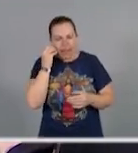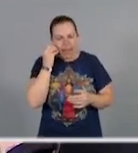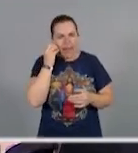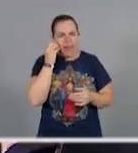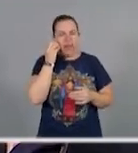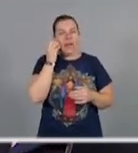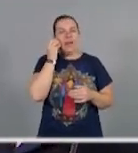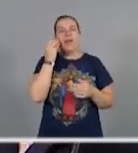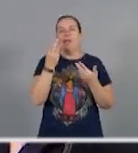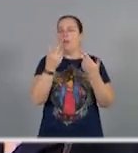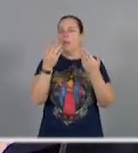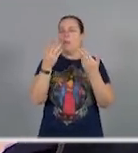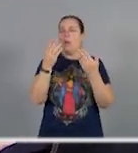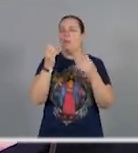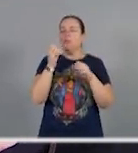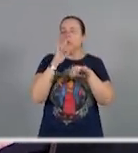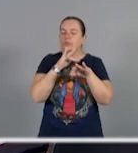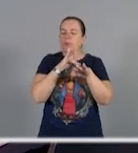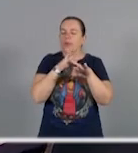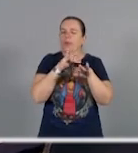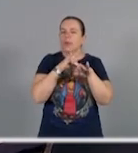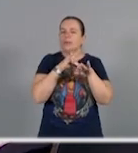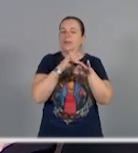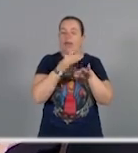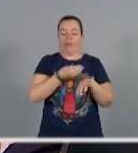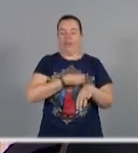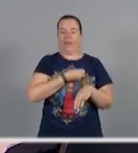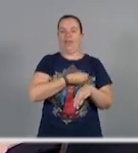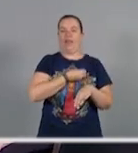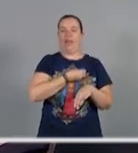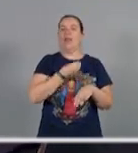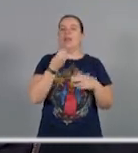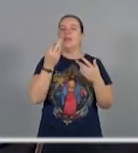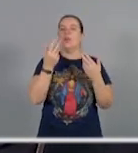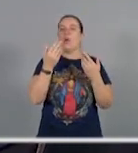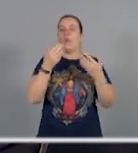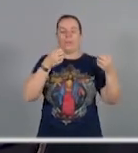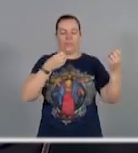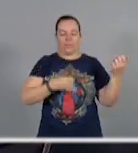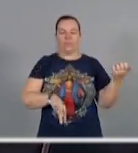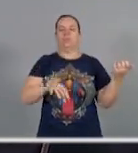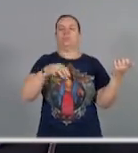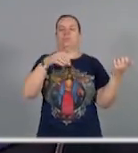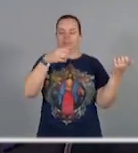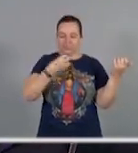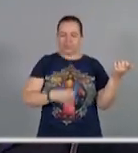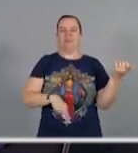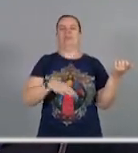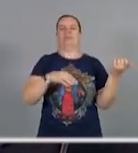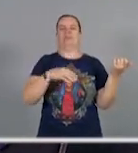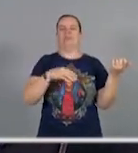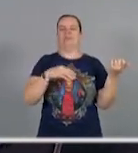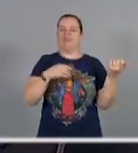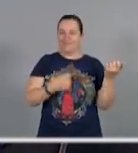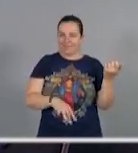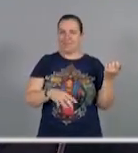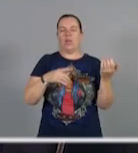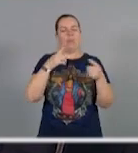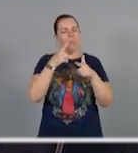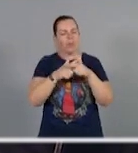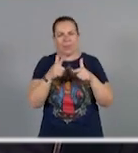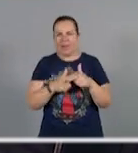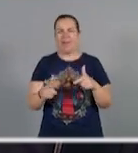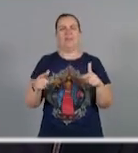são toques da vida que faz vibrar a nossa vida. Risco,